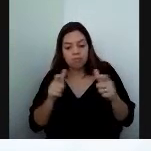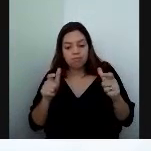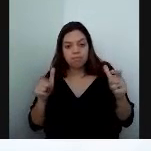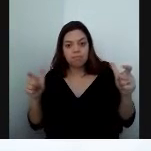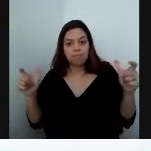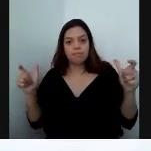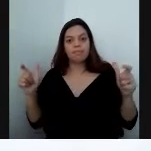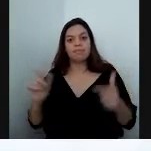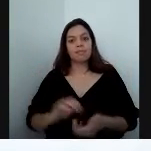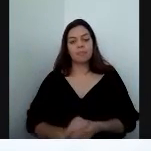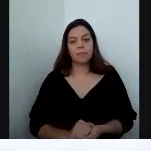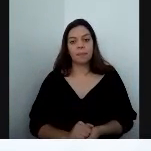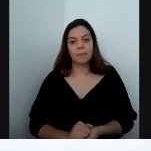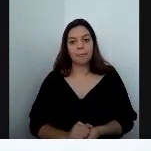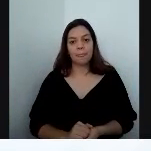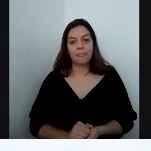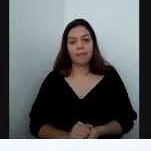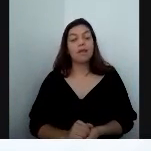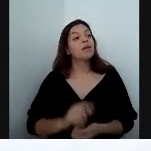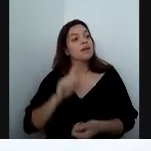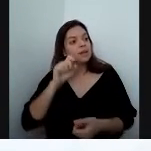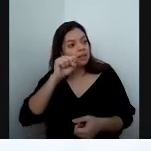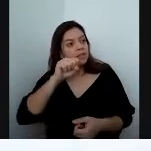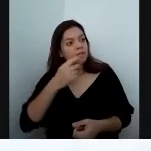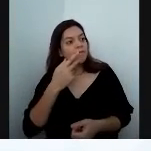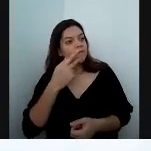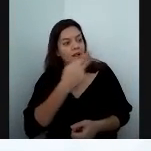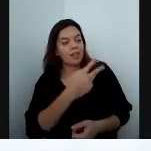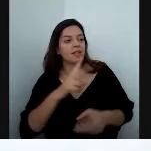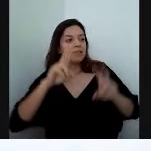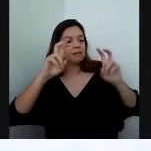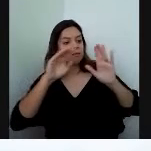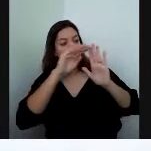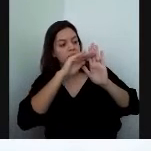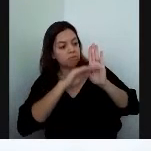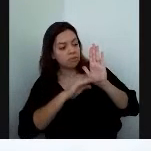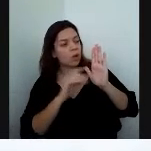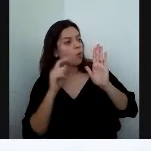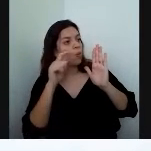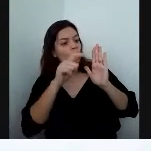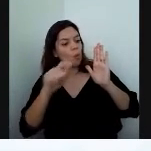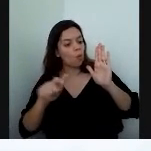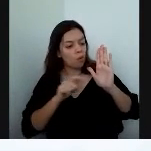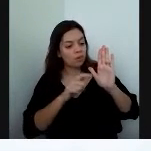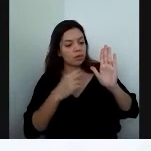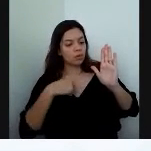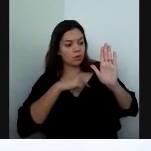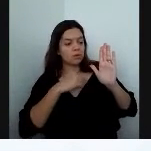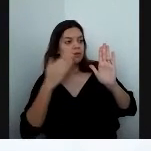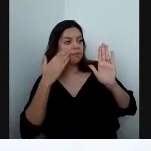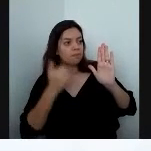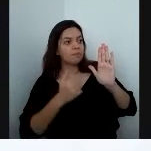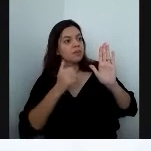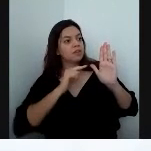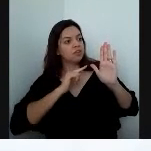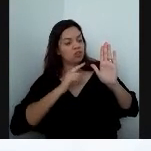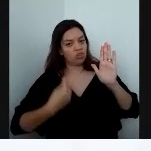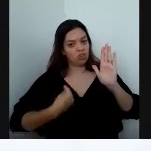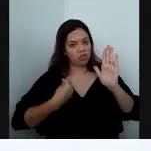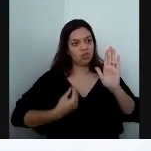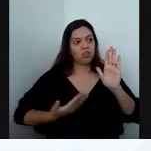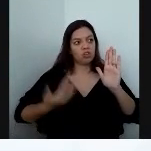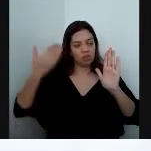que cláusulas são essas. Então, só para falar primeiro, assim, dar uma ideia, né? Aham. Antigamente, em